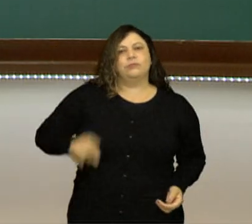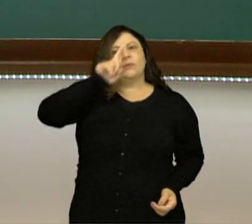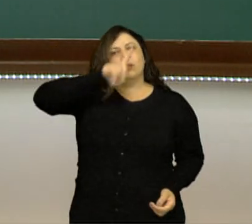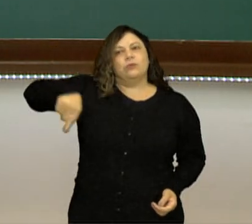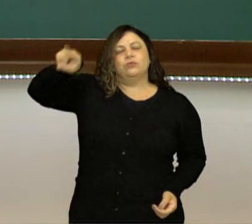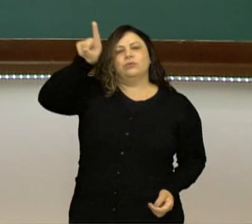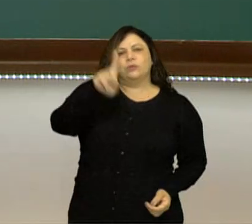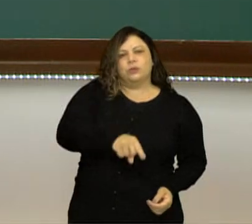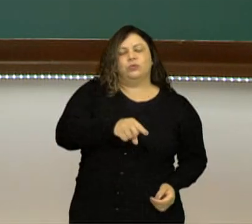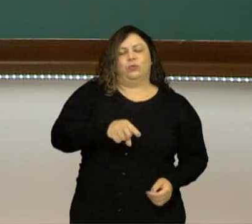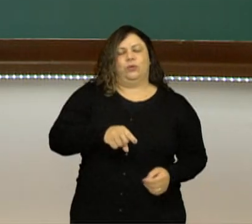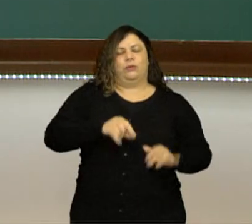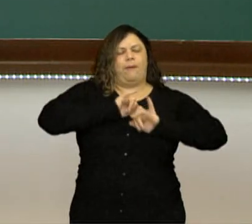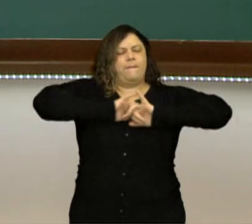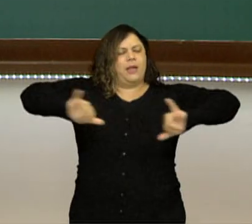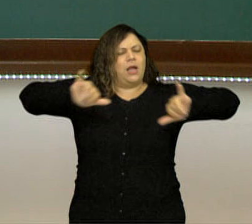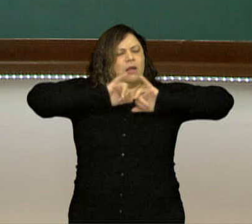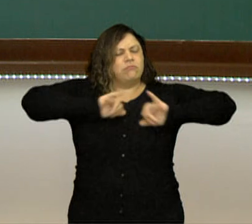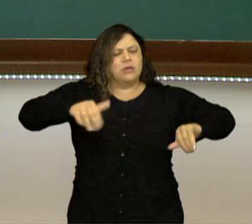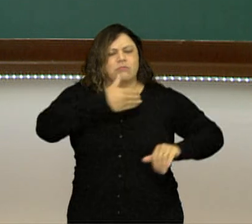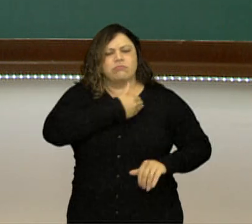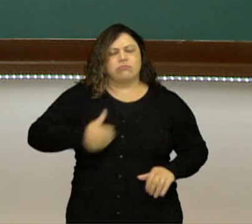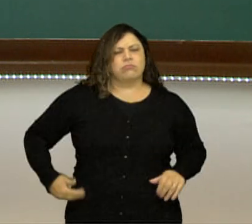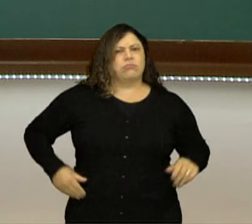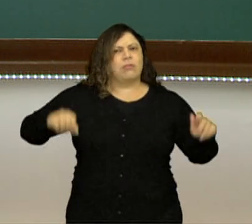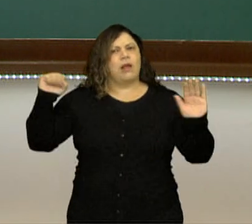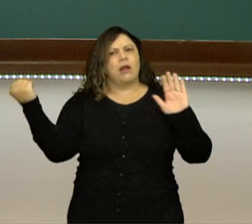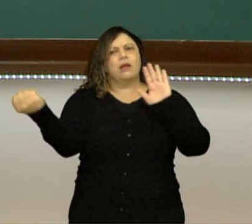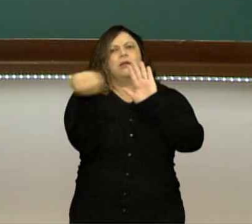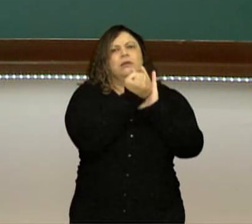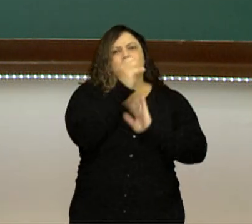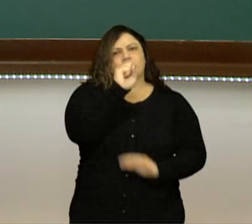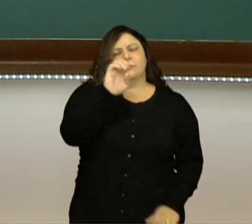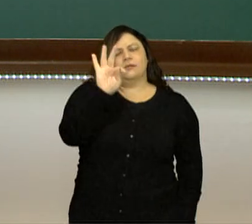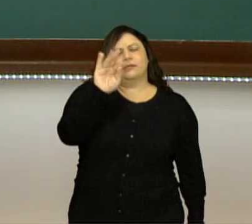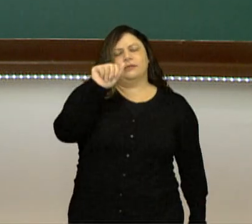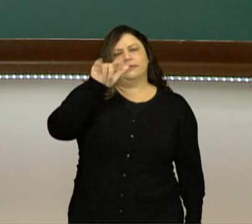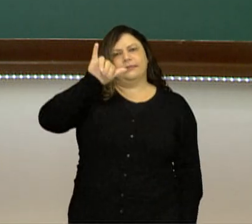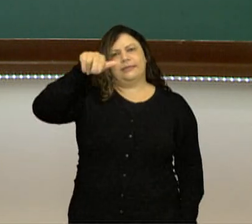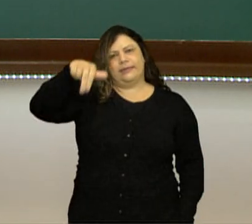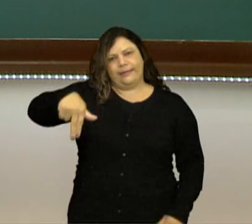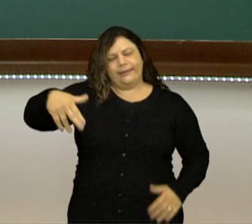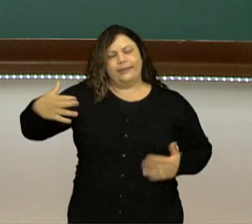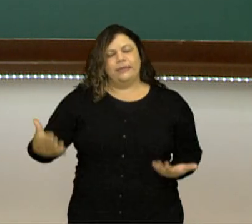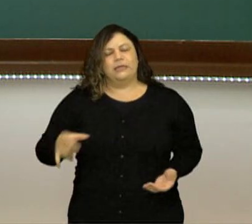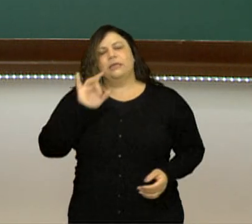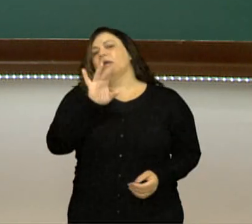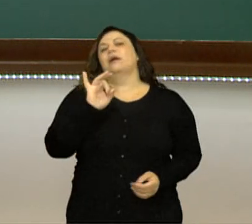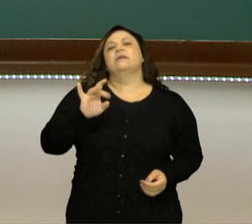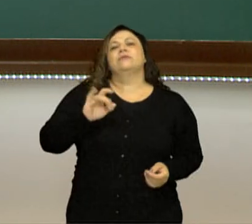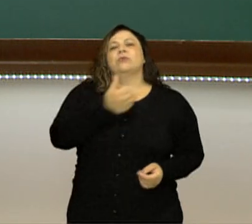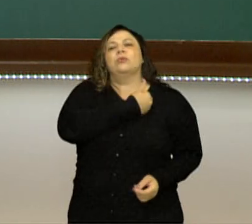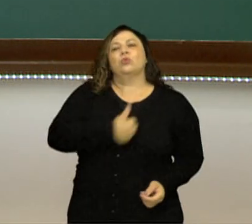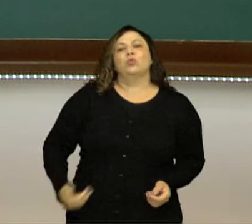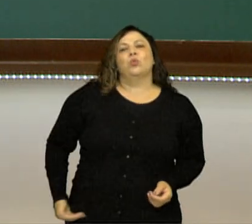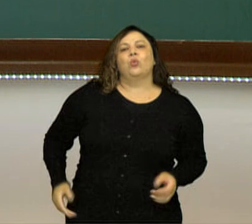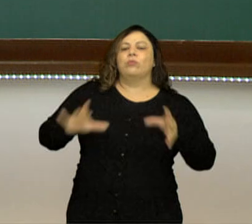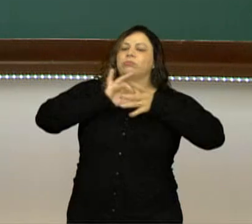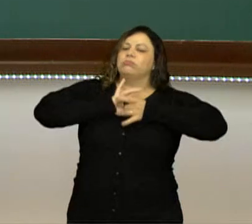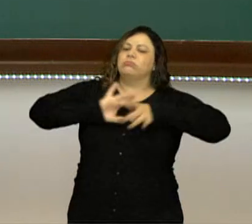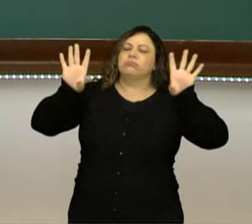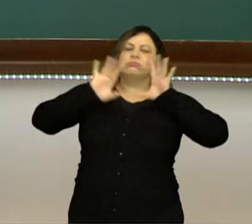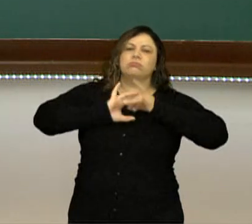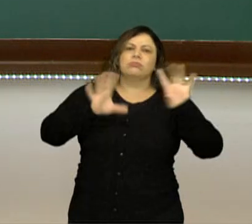parte do governo marcaram o governo do Stalin. Censura prévia, só se publica o que o governo autoriza, e ainda